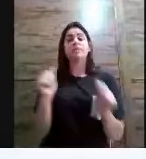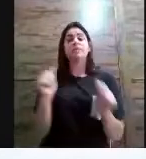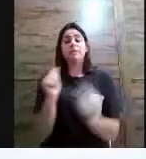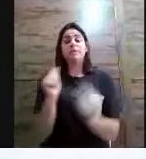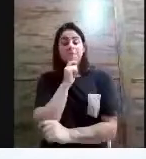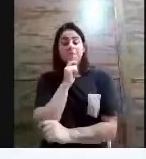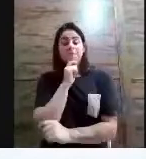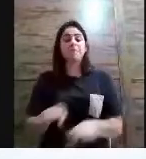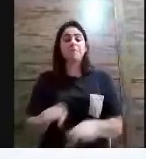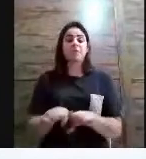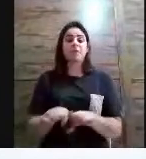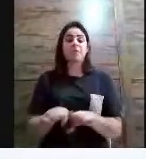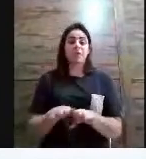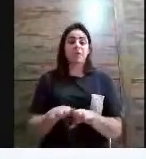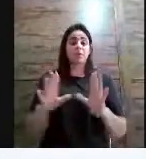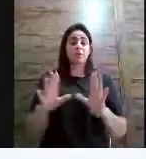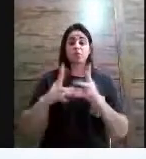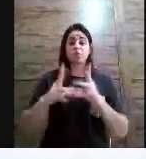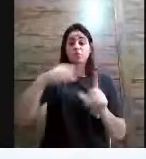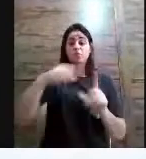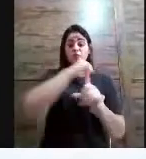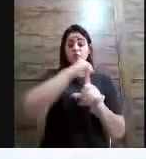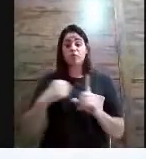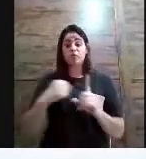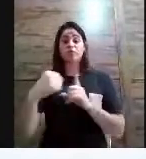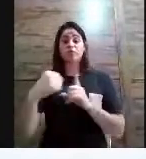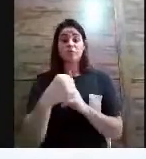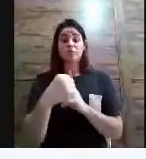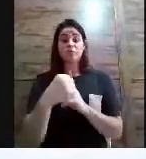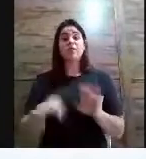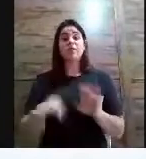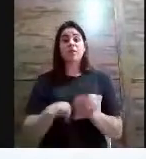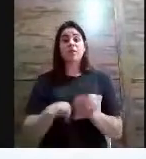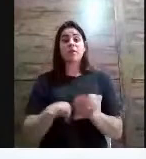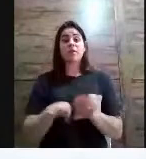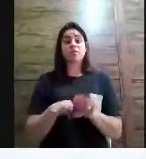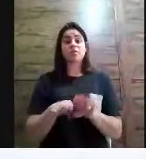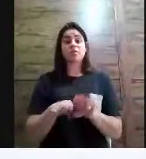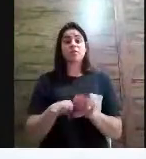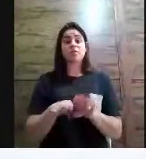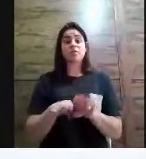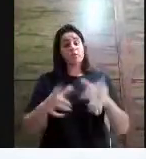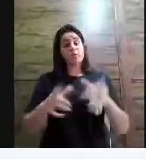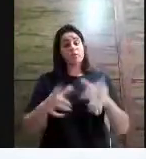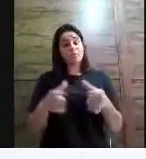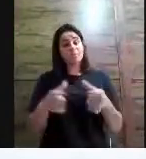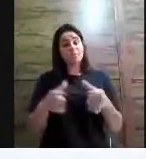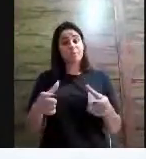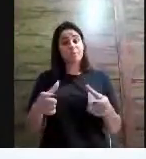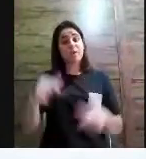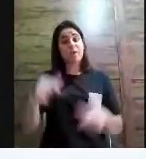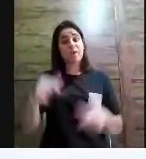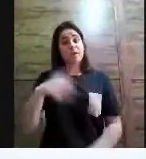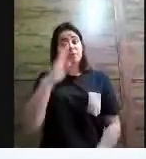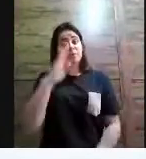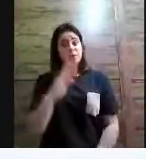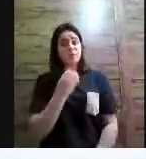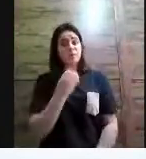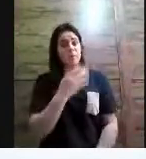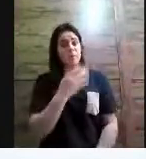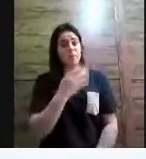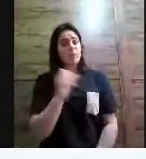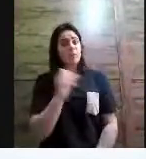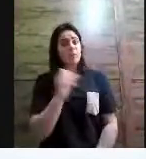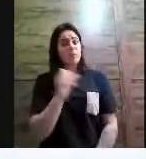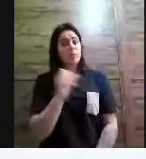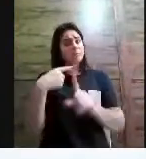como na sociedade, né, o Programa Nacional de Imunizações é muito bom, se deixarem ele